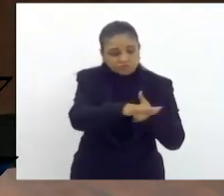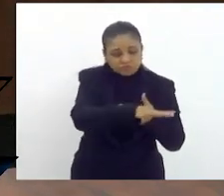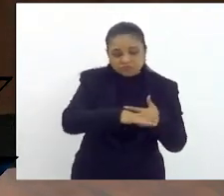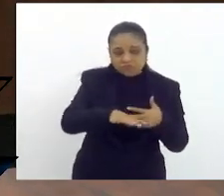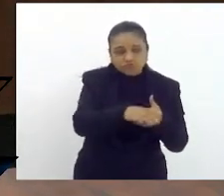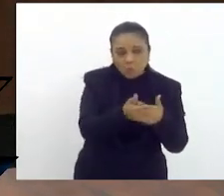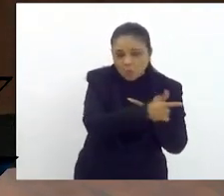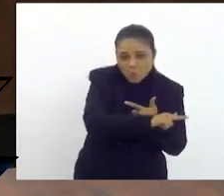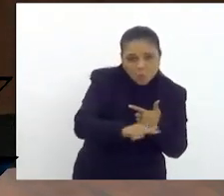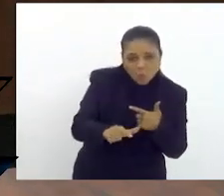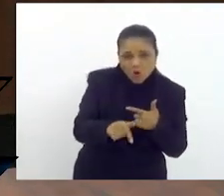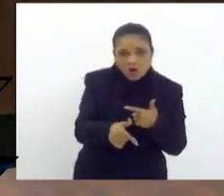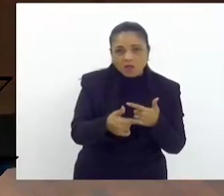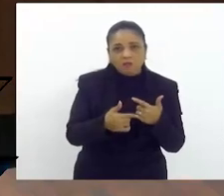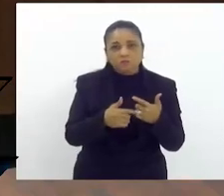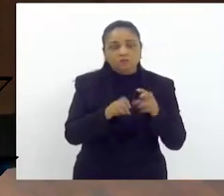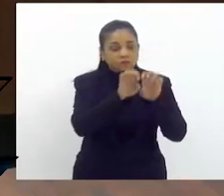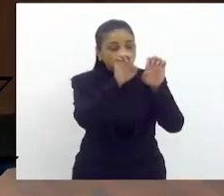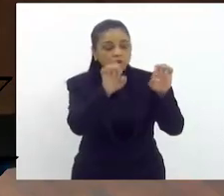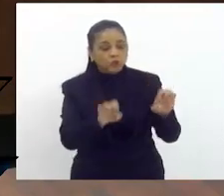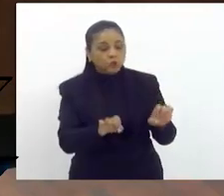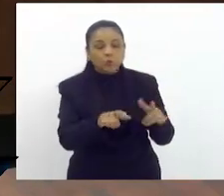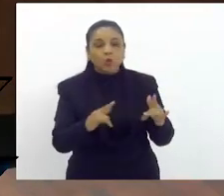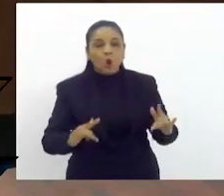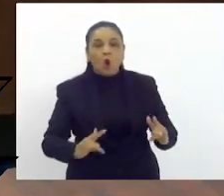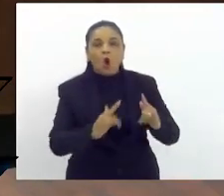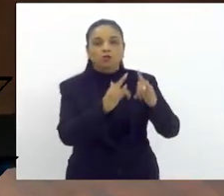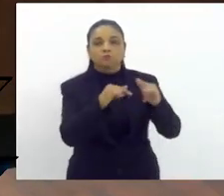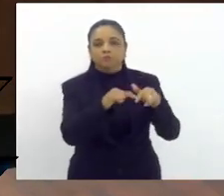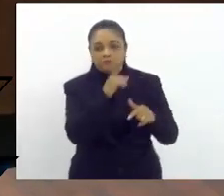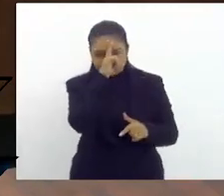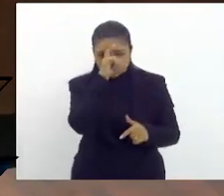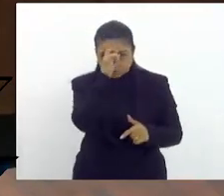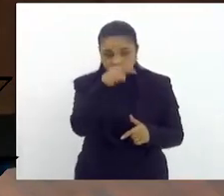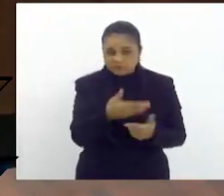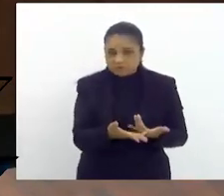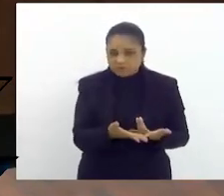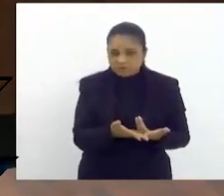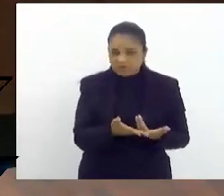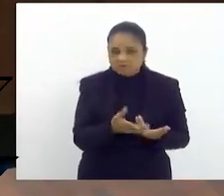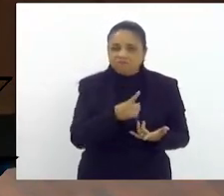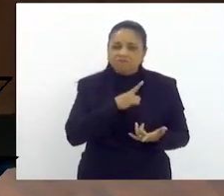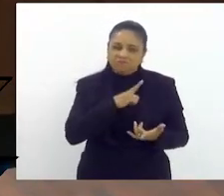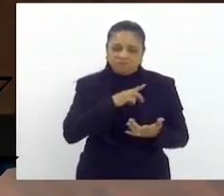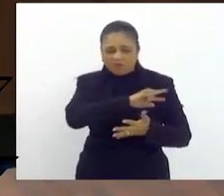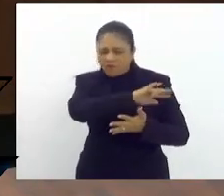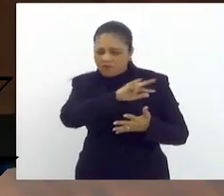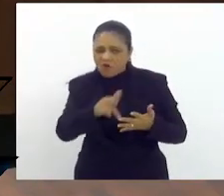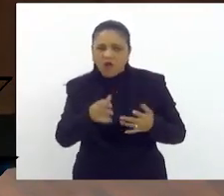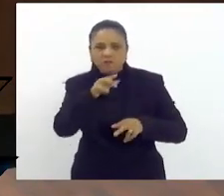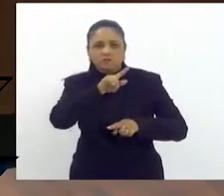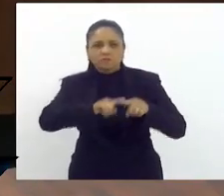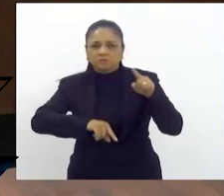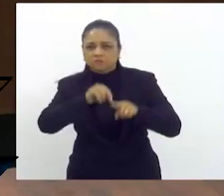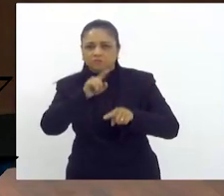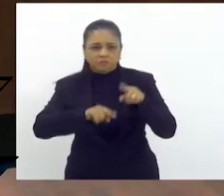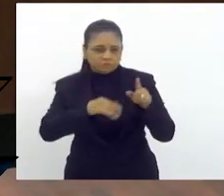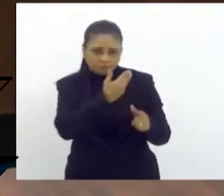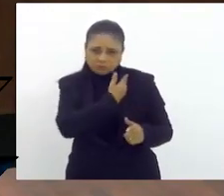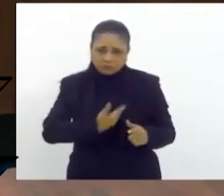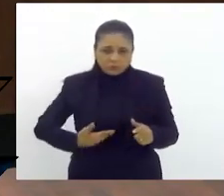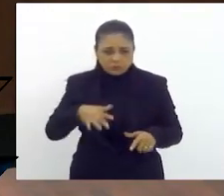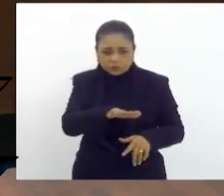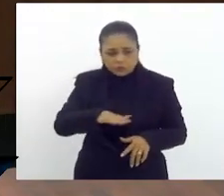resolver criar infraestrutura para Hospital do nada a gente tendo aí diversos equipamentos públicos